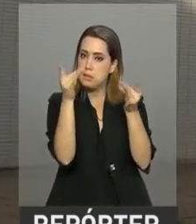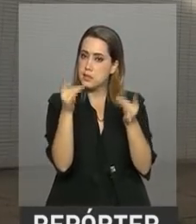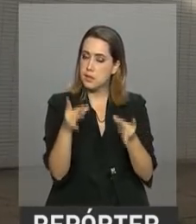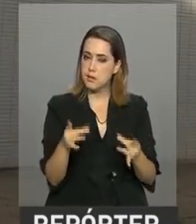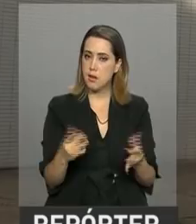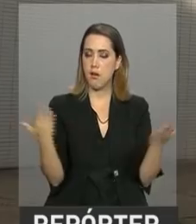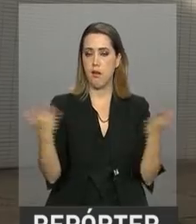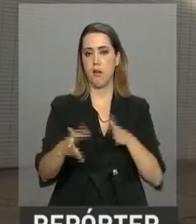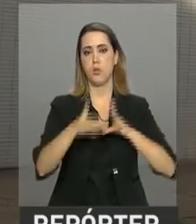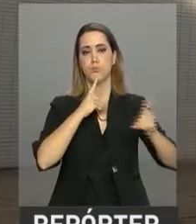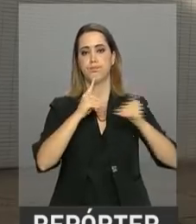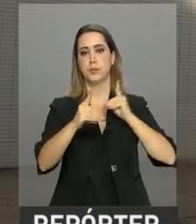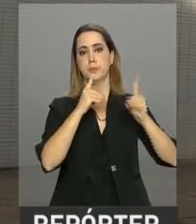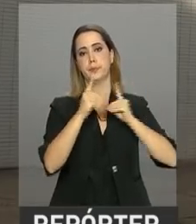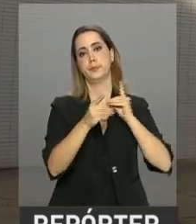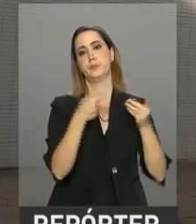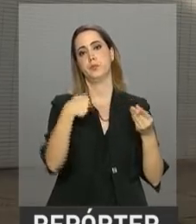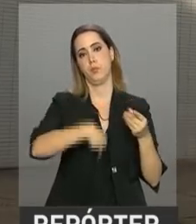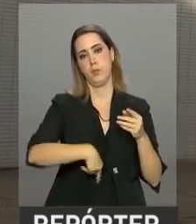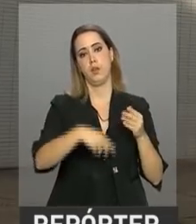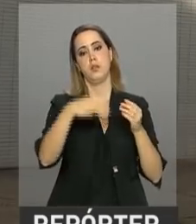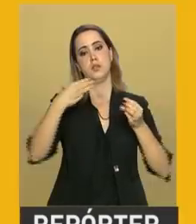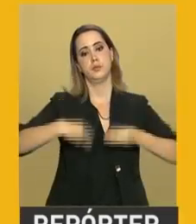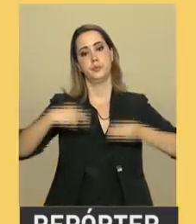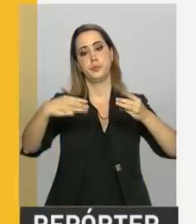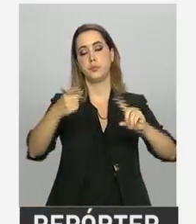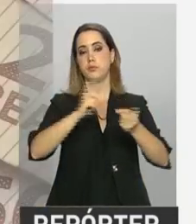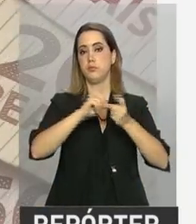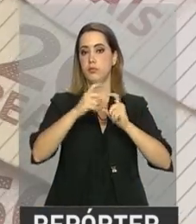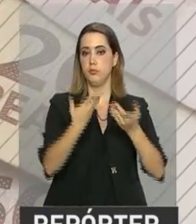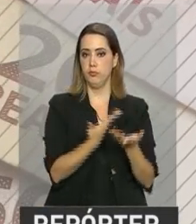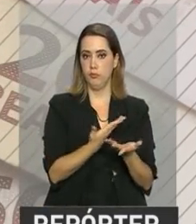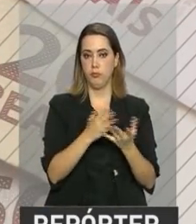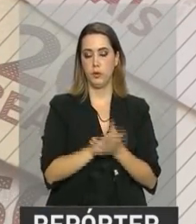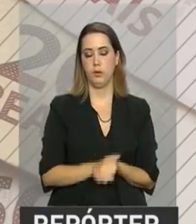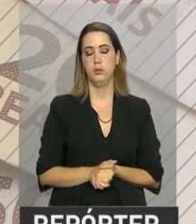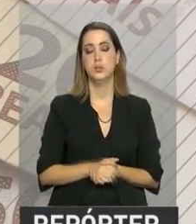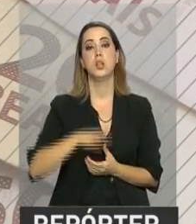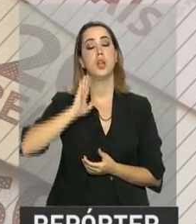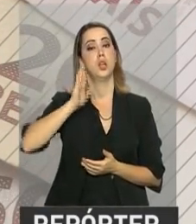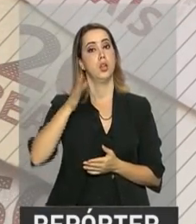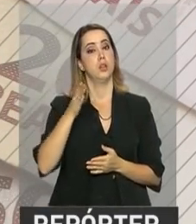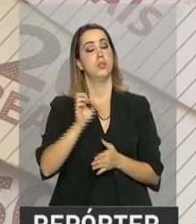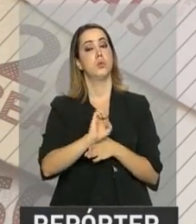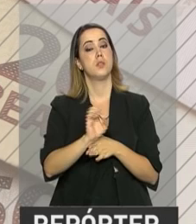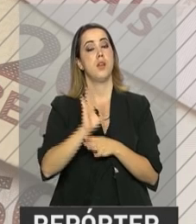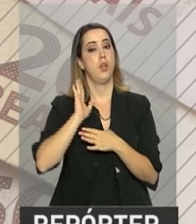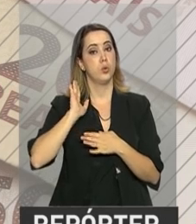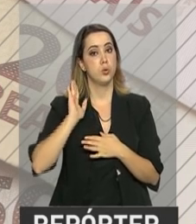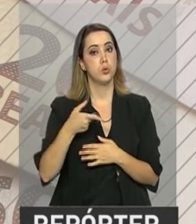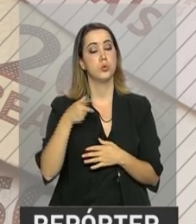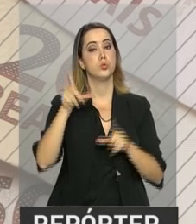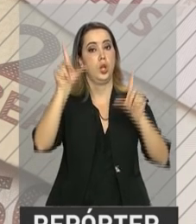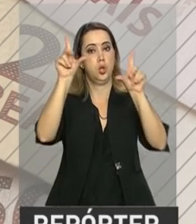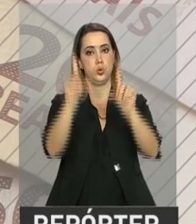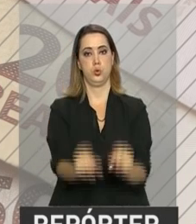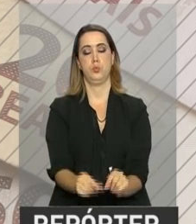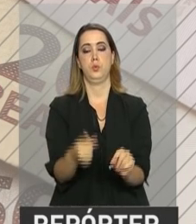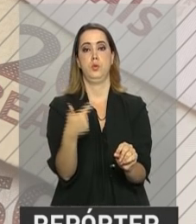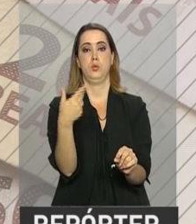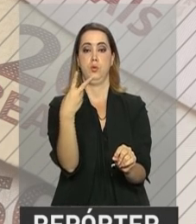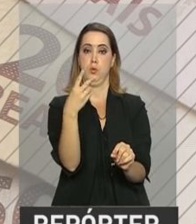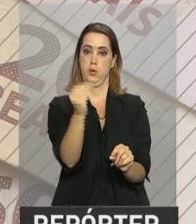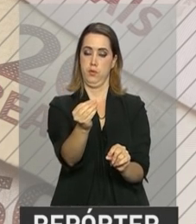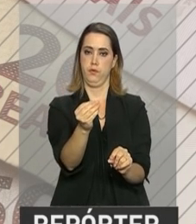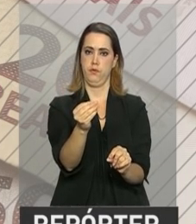sendo discutidos diariamente aqui no Ministério da Fazenda. Até agora, os estados já se comprometeram a reduzir em 20% os gastos